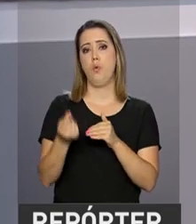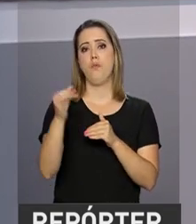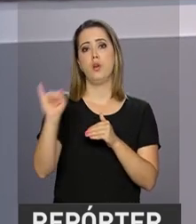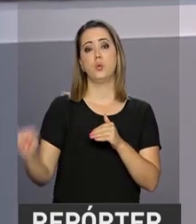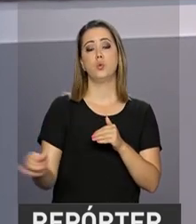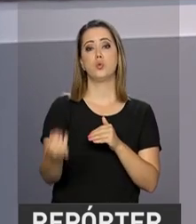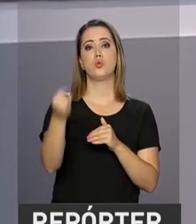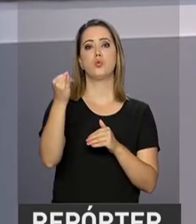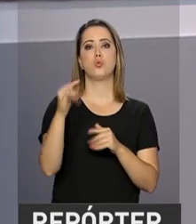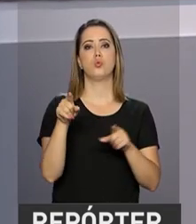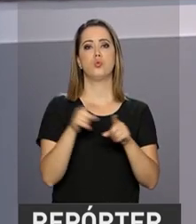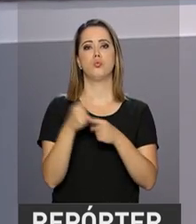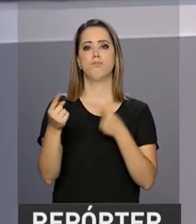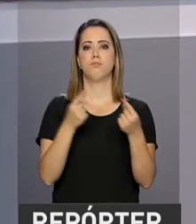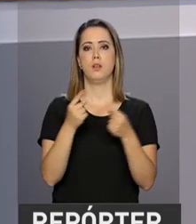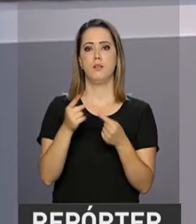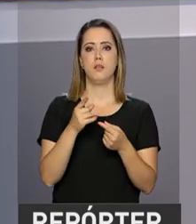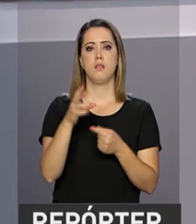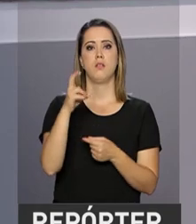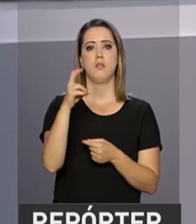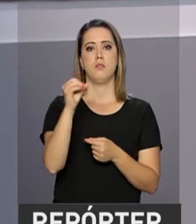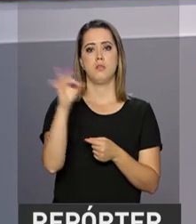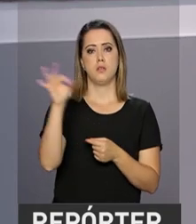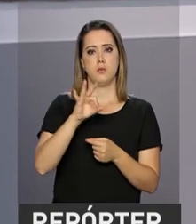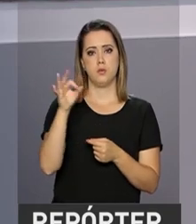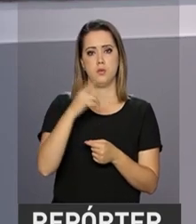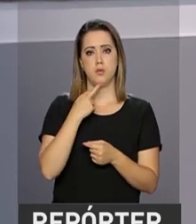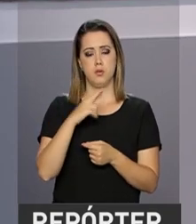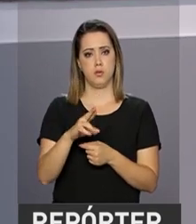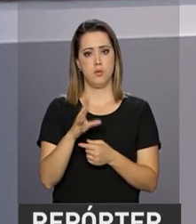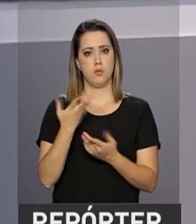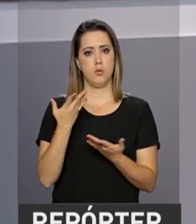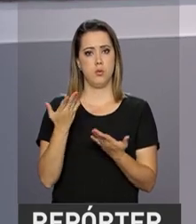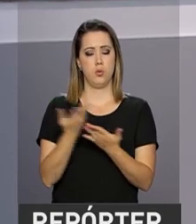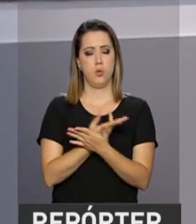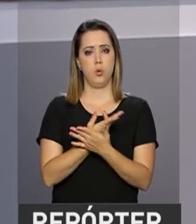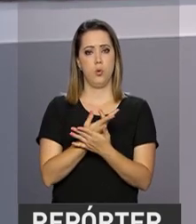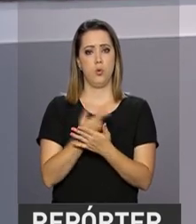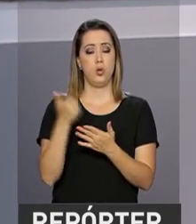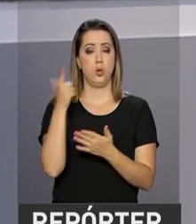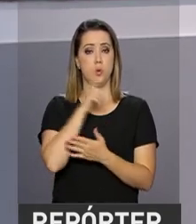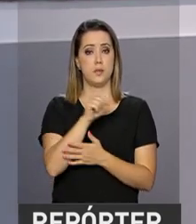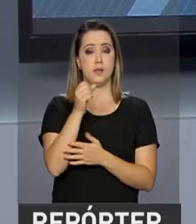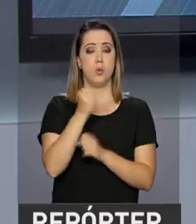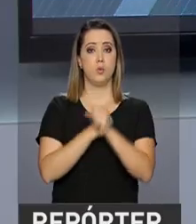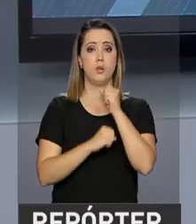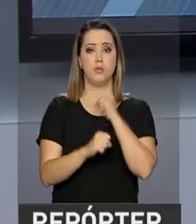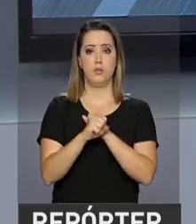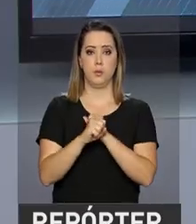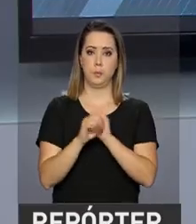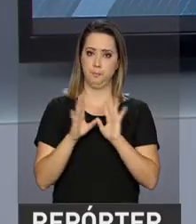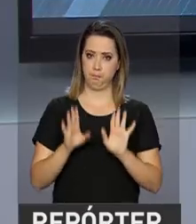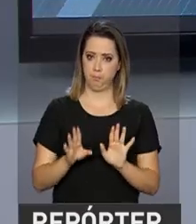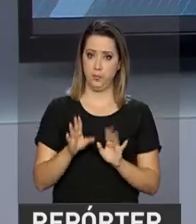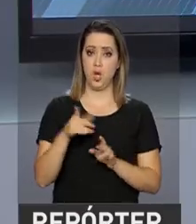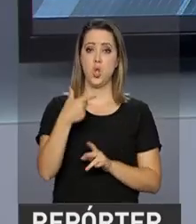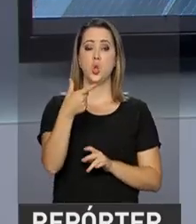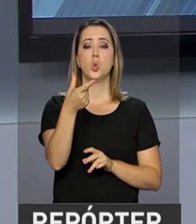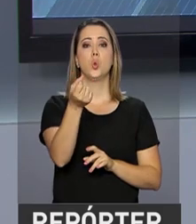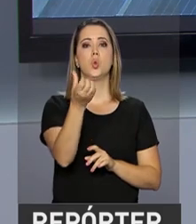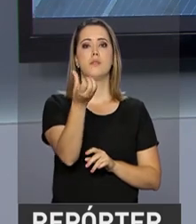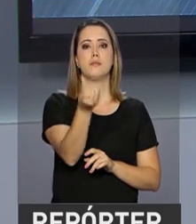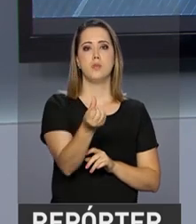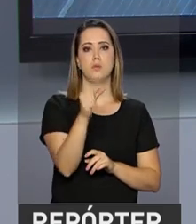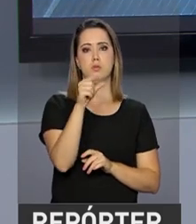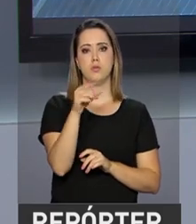fundo prevendo a distribuição de 50% do resultado obtido no ano anterior como em 2016 o resultado